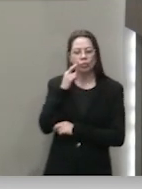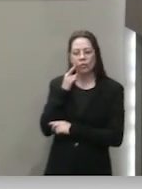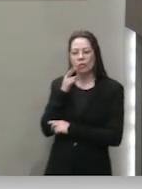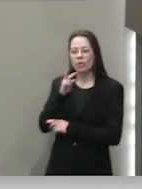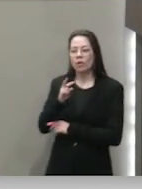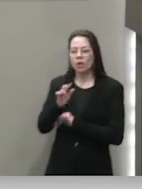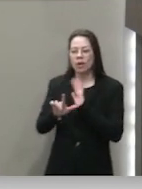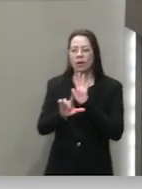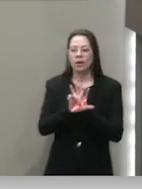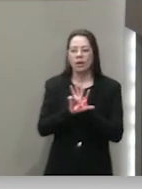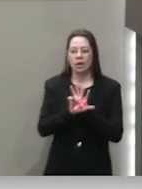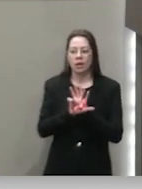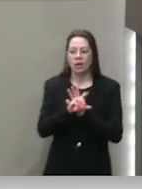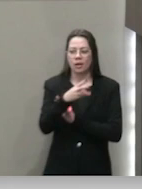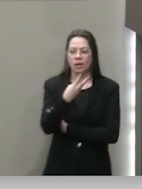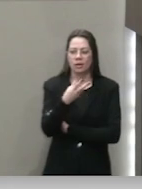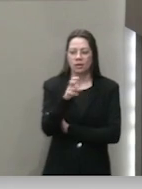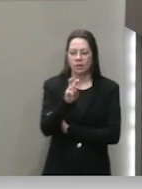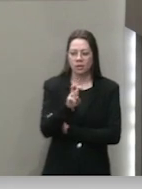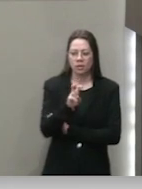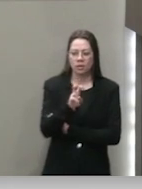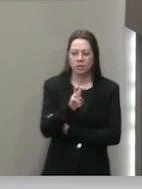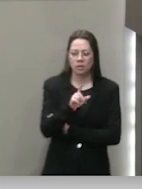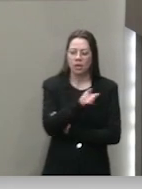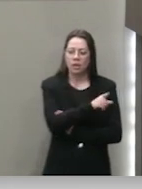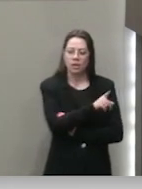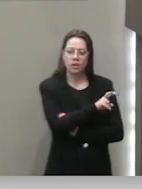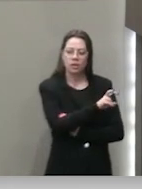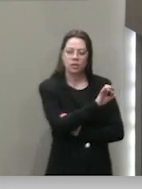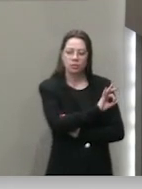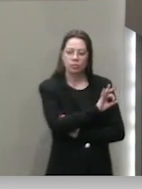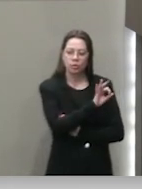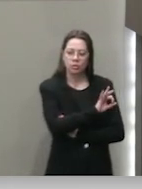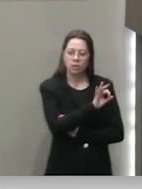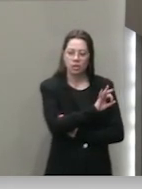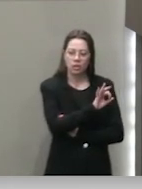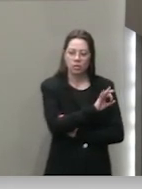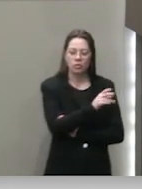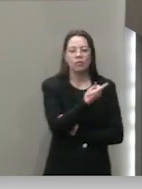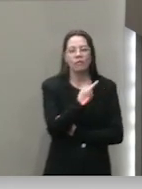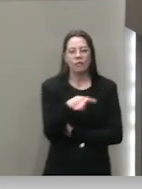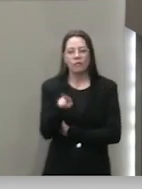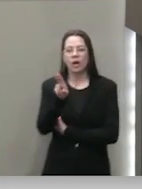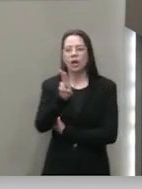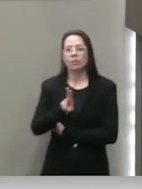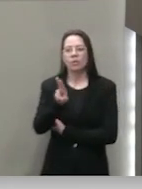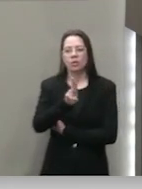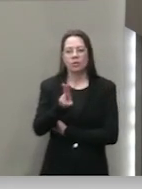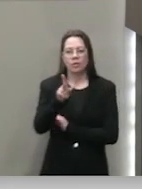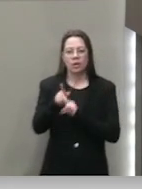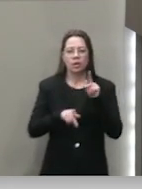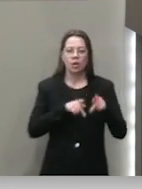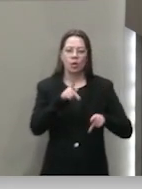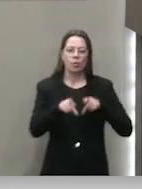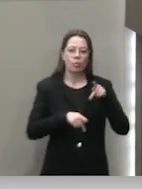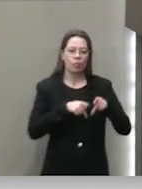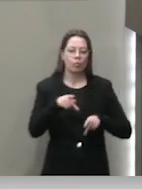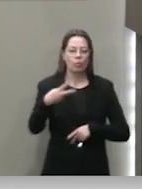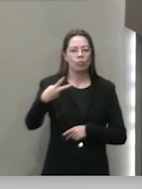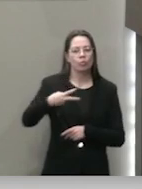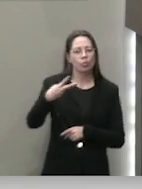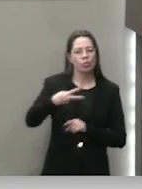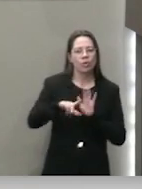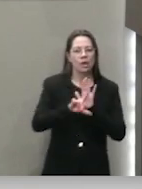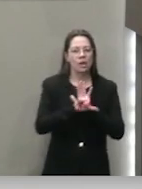legal. Desses 35, 15% vai para a Universidade Popular, segundo a